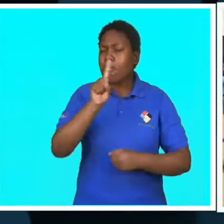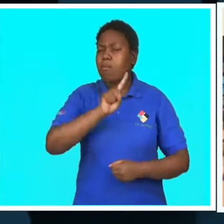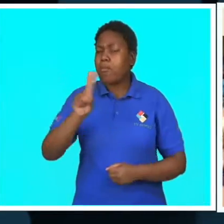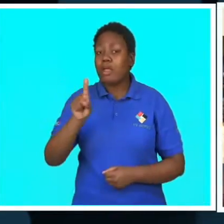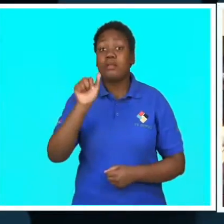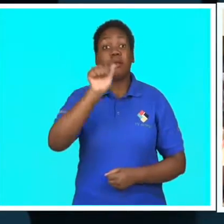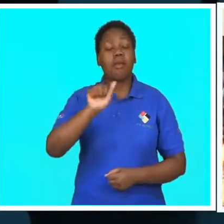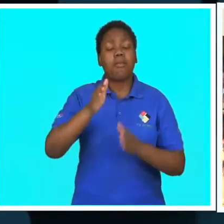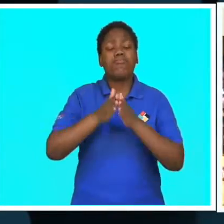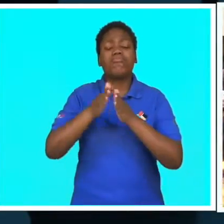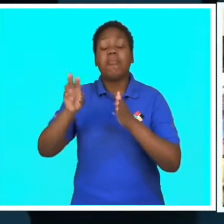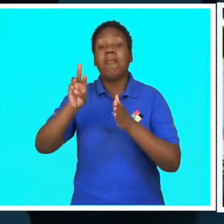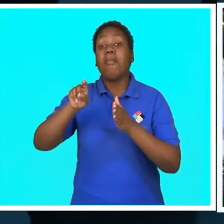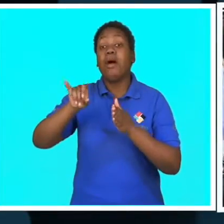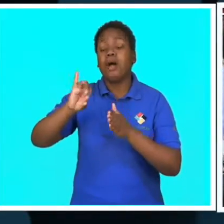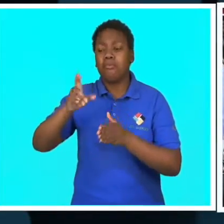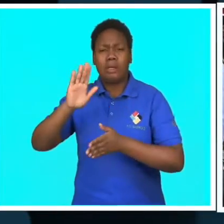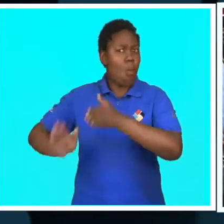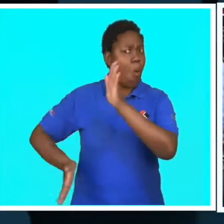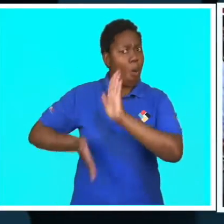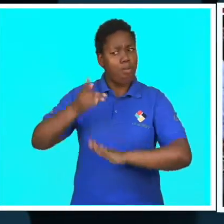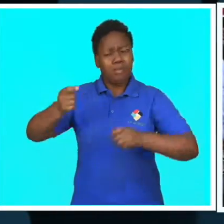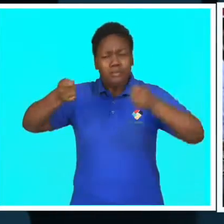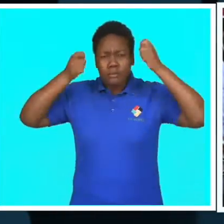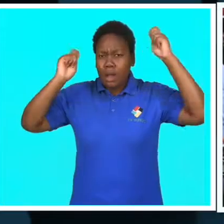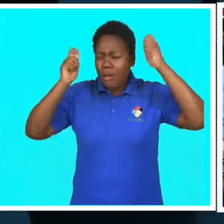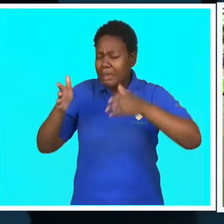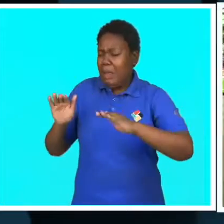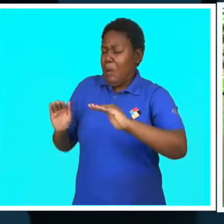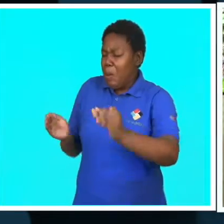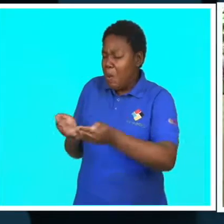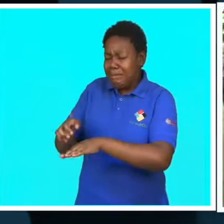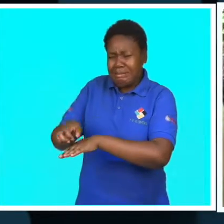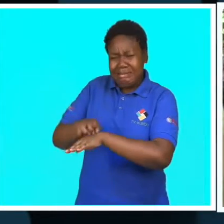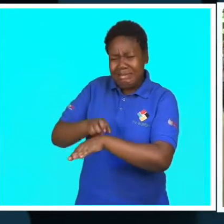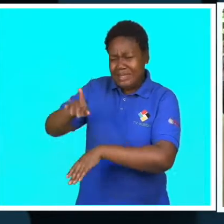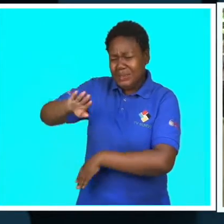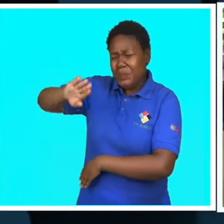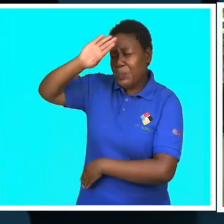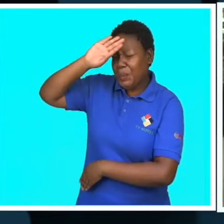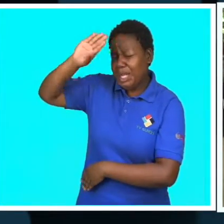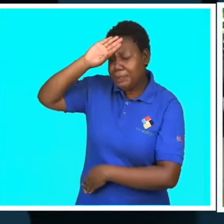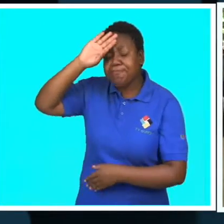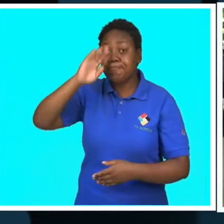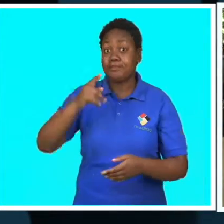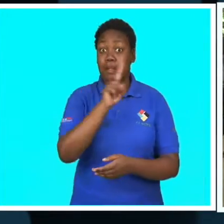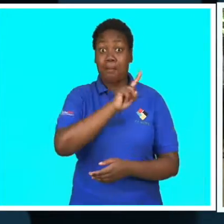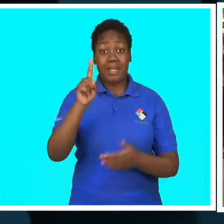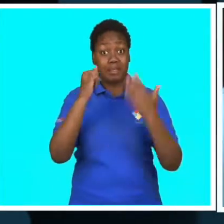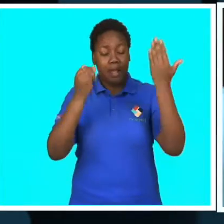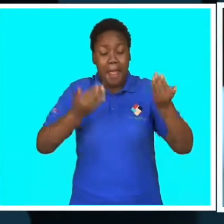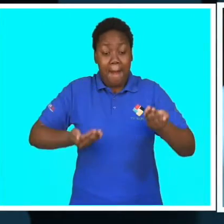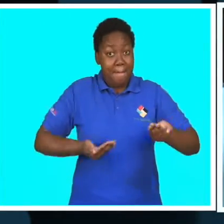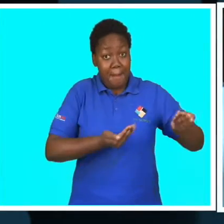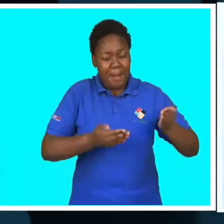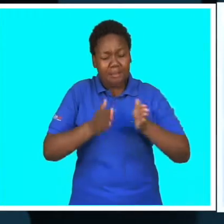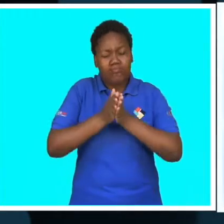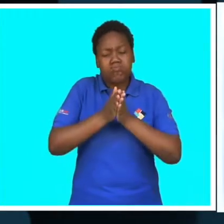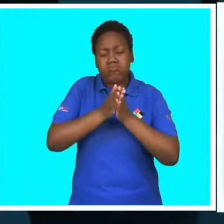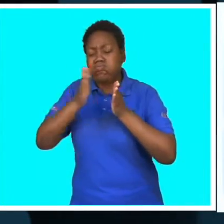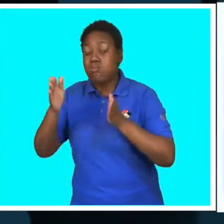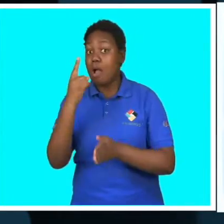Mais de 10 mil crianças dos 6 aos 14 anos beneficiaram de vacinação contra o sarampo e a rubéola em